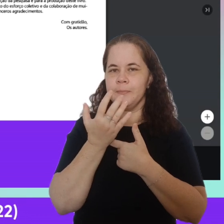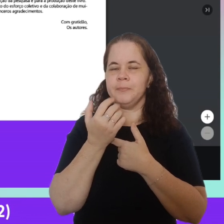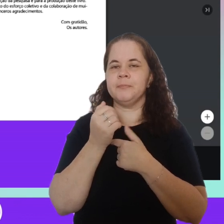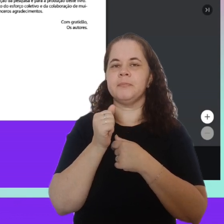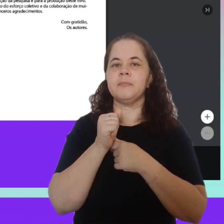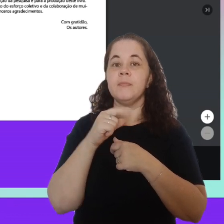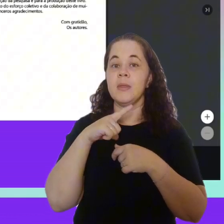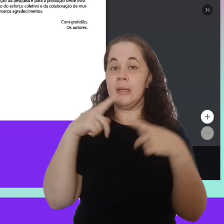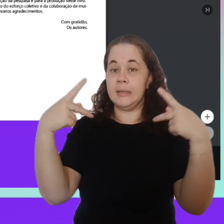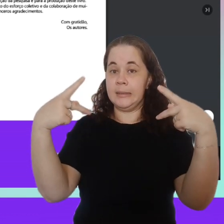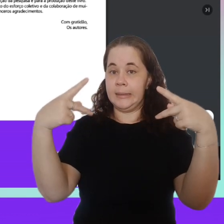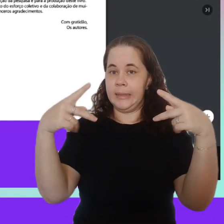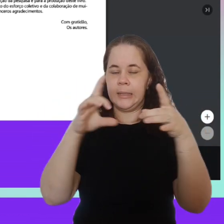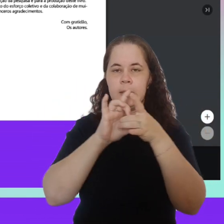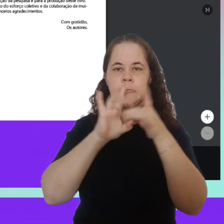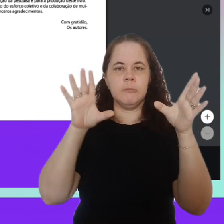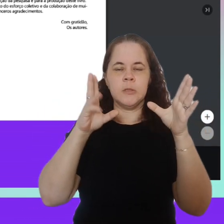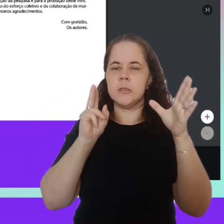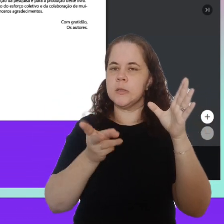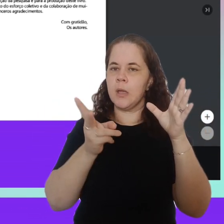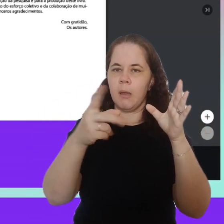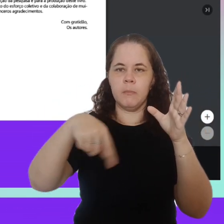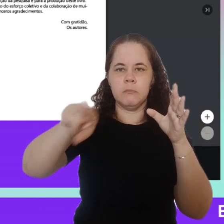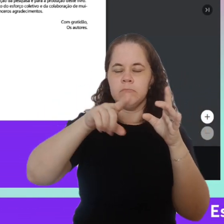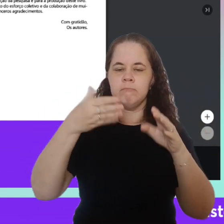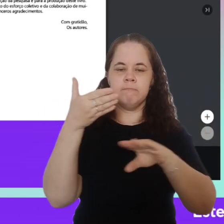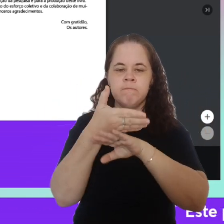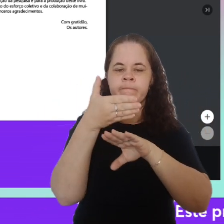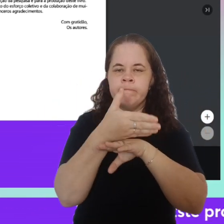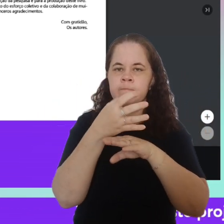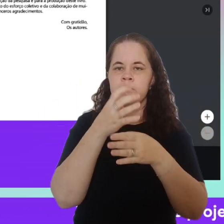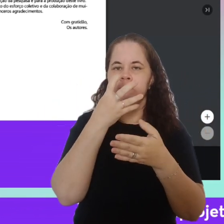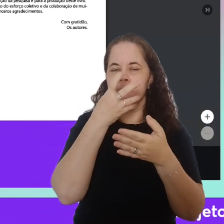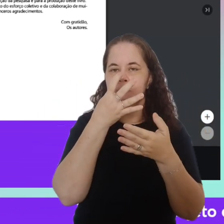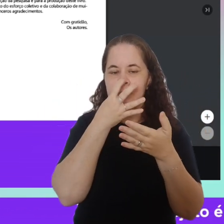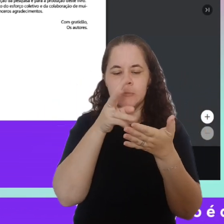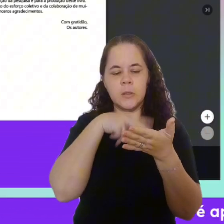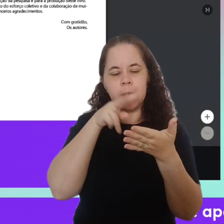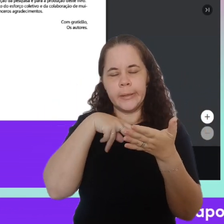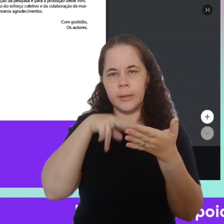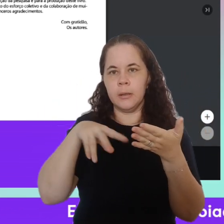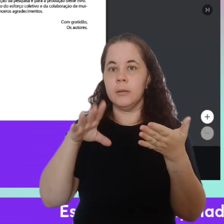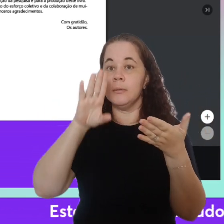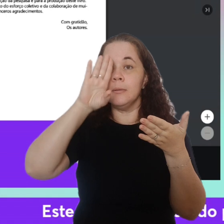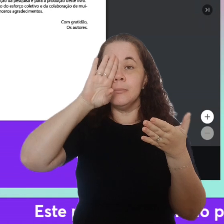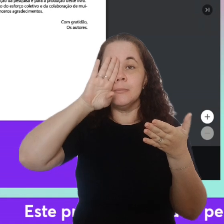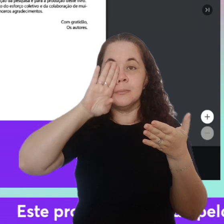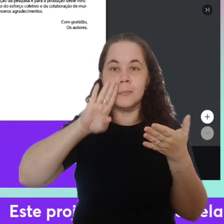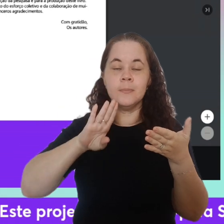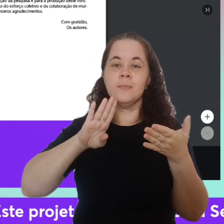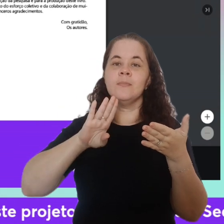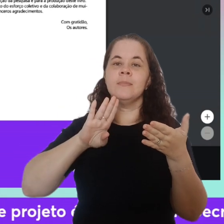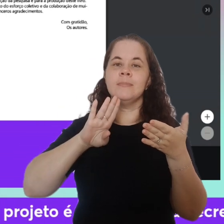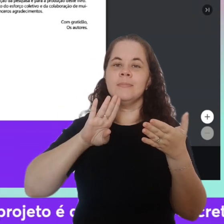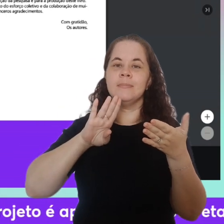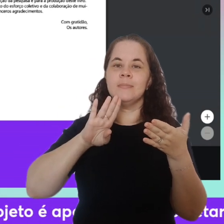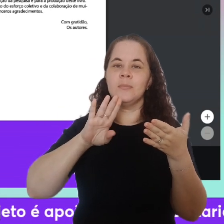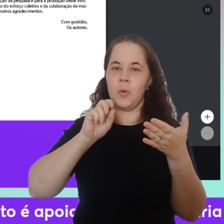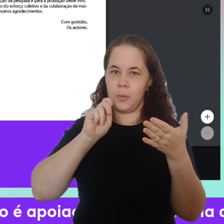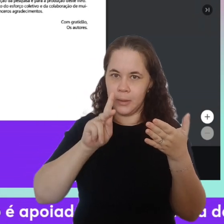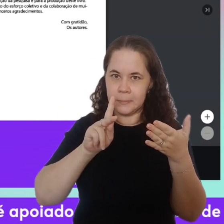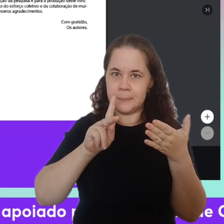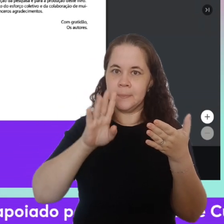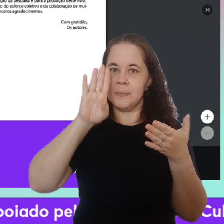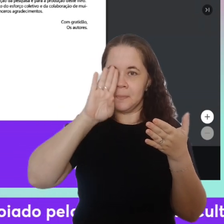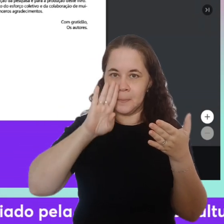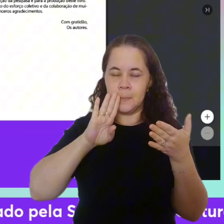o link vai estar sempre à disposição para que todos possam acessar. É gratuito. O edital foi exatamente, exatamente para gratuito. distribuição A